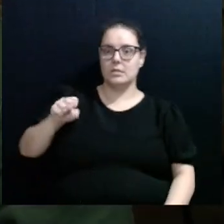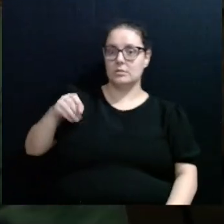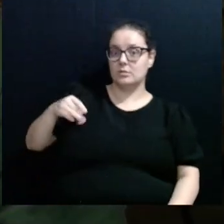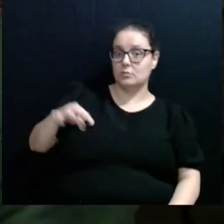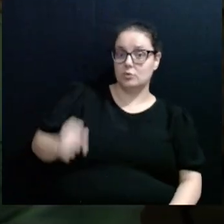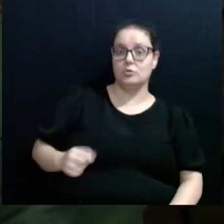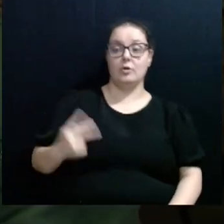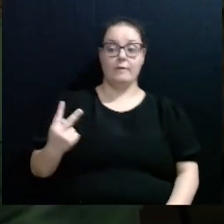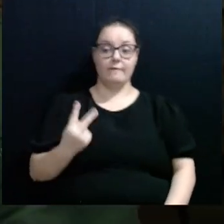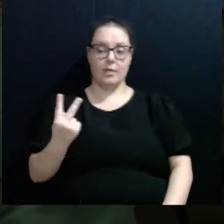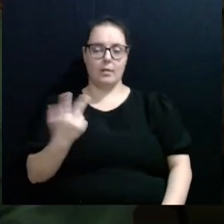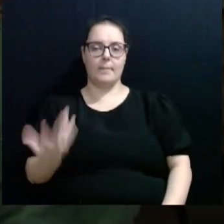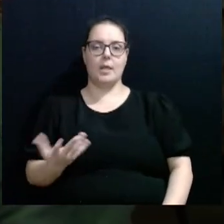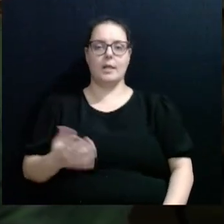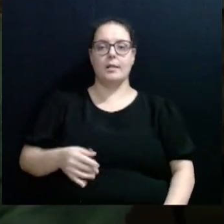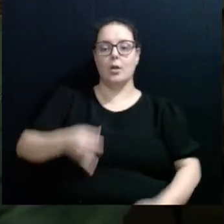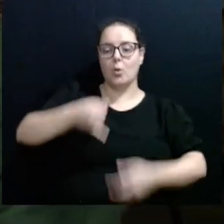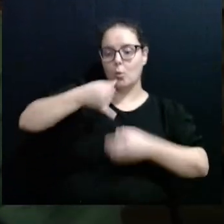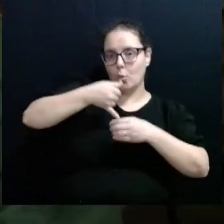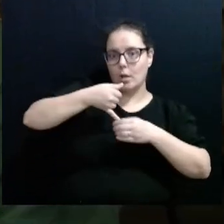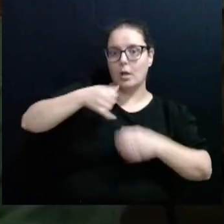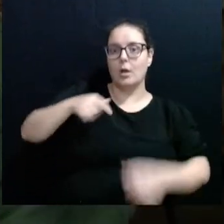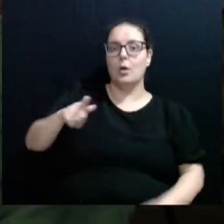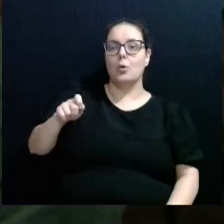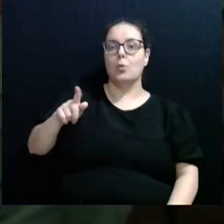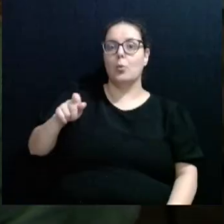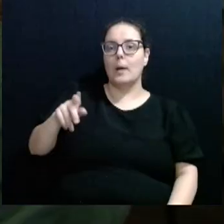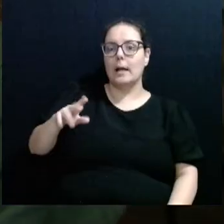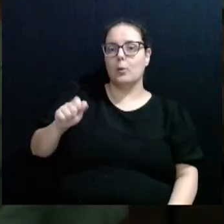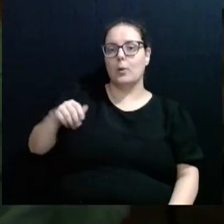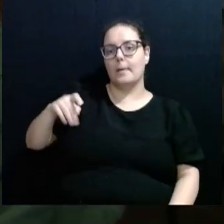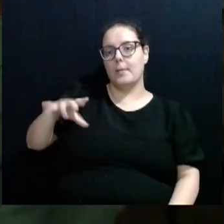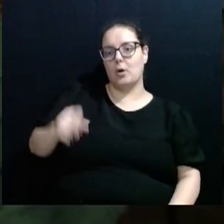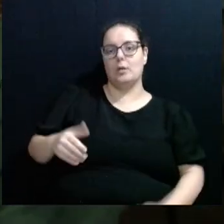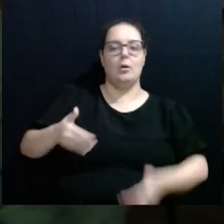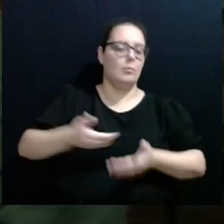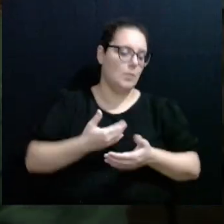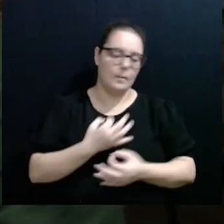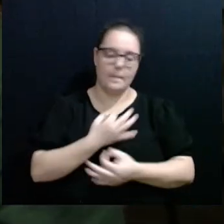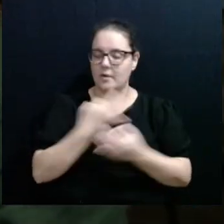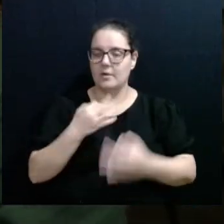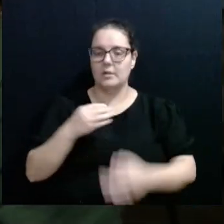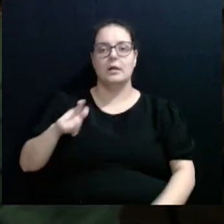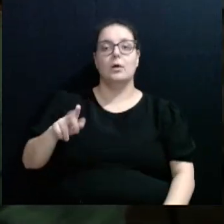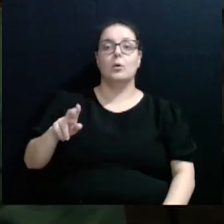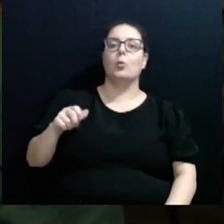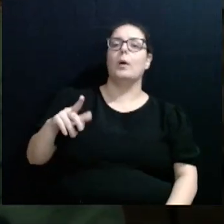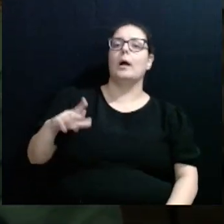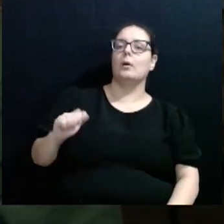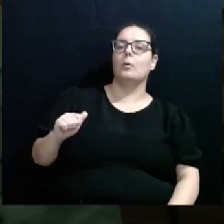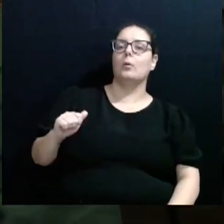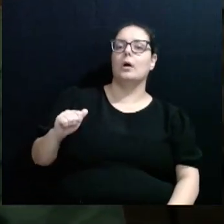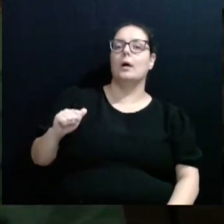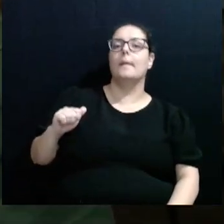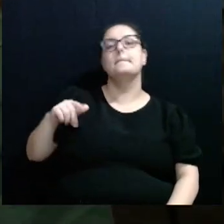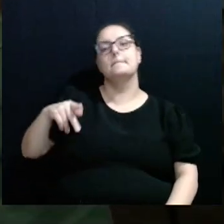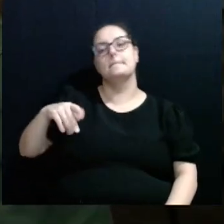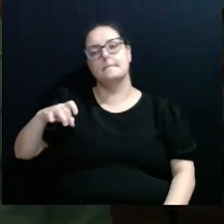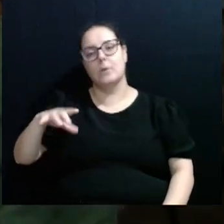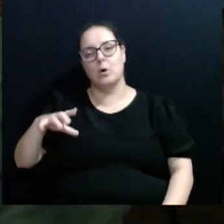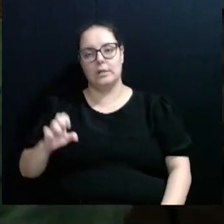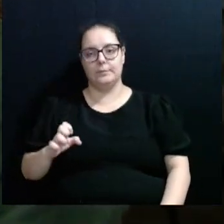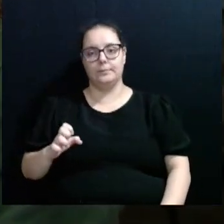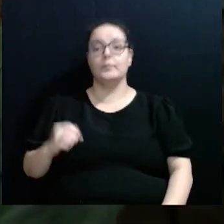sucos. Então guacamole, o abacate ele fica muito bom na guacamole. Então é importante sim